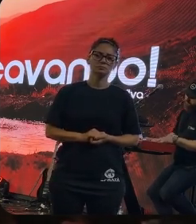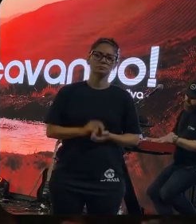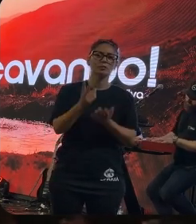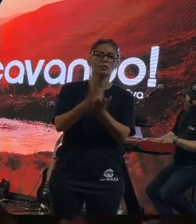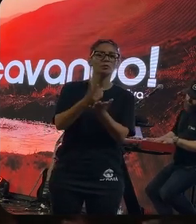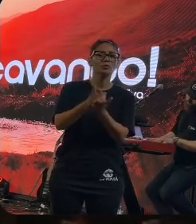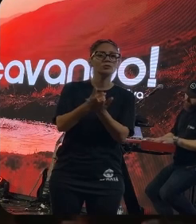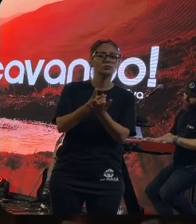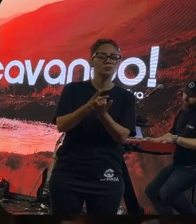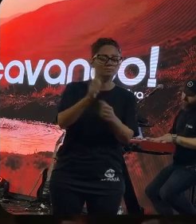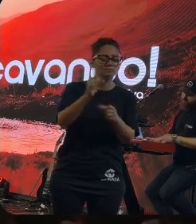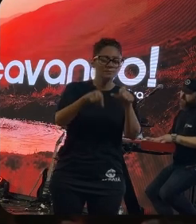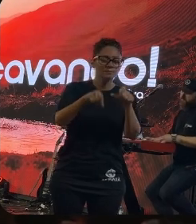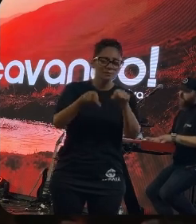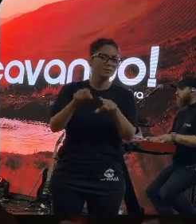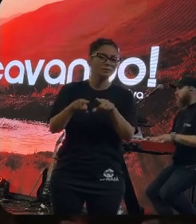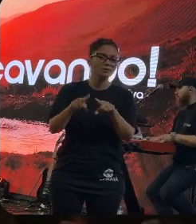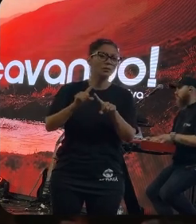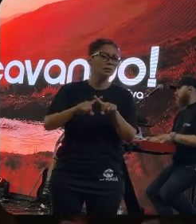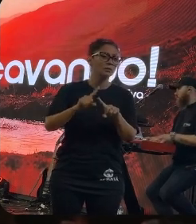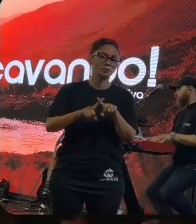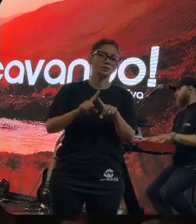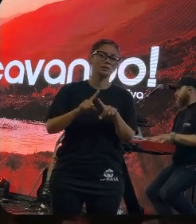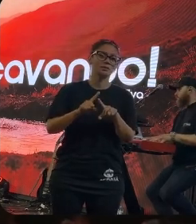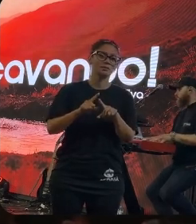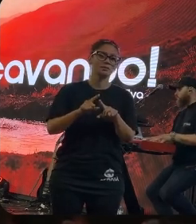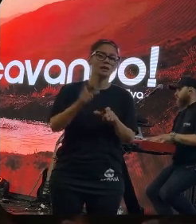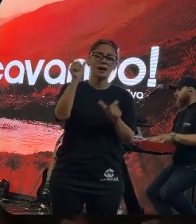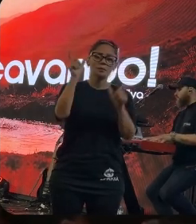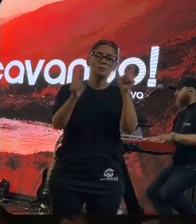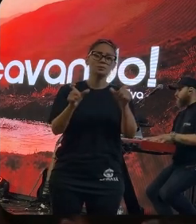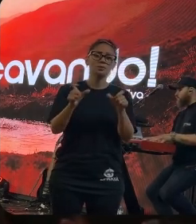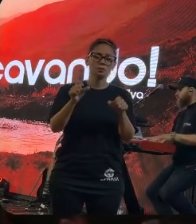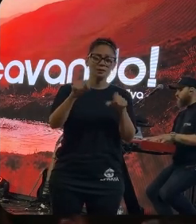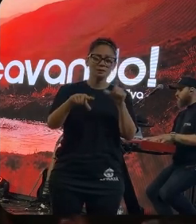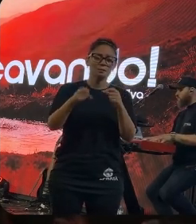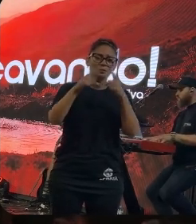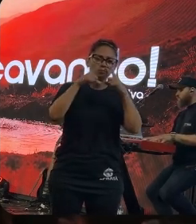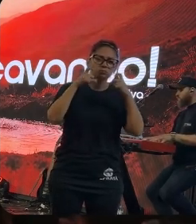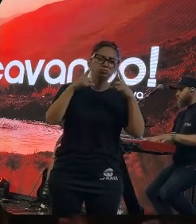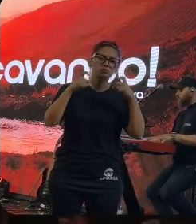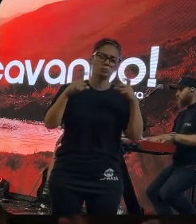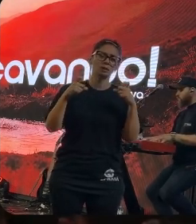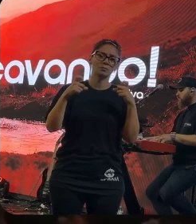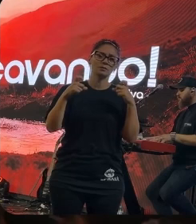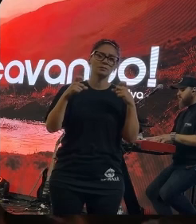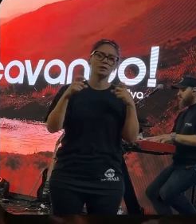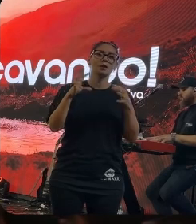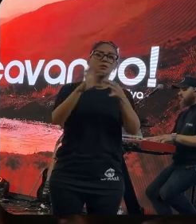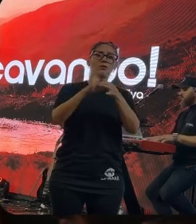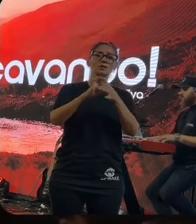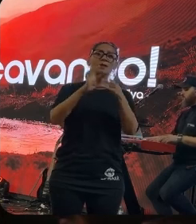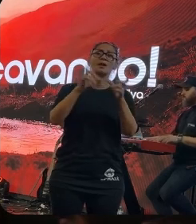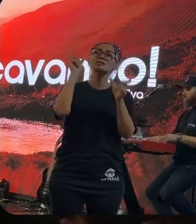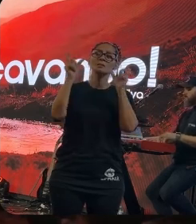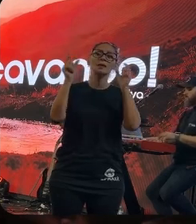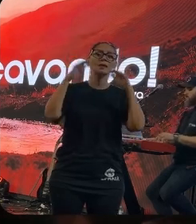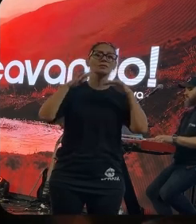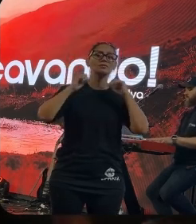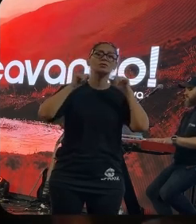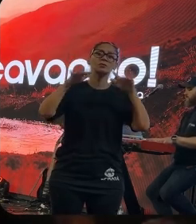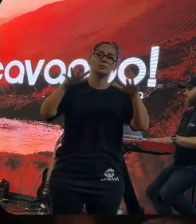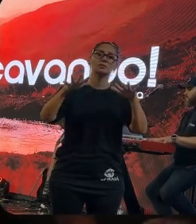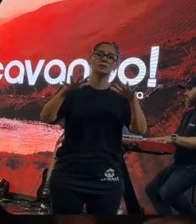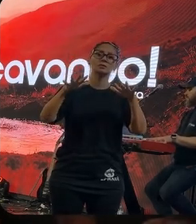Continua semeando, porque aquele que semeia com lágrimas, eu libero essa palavra sobre você, muito